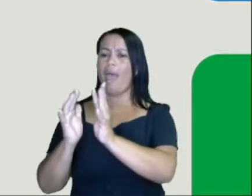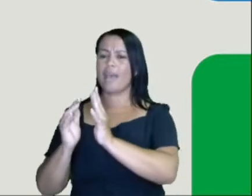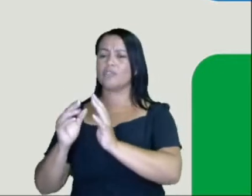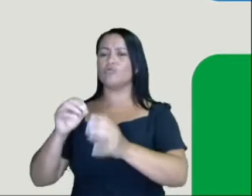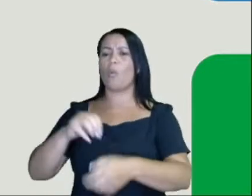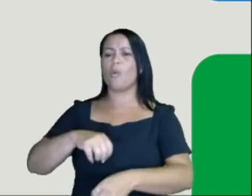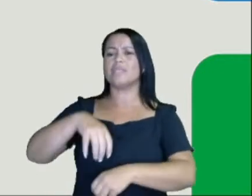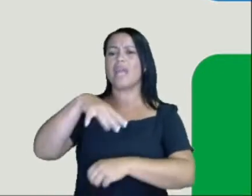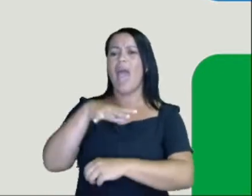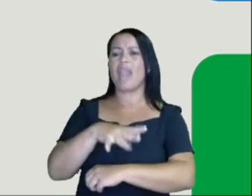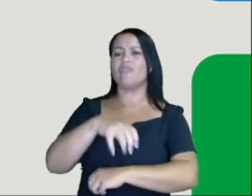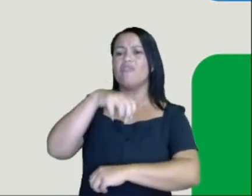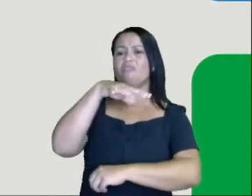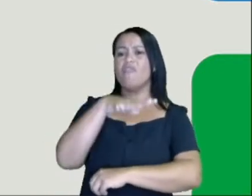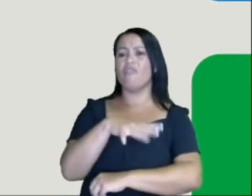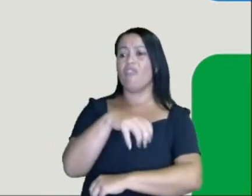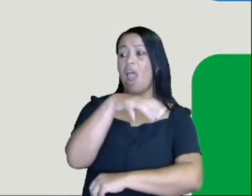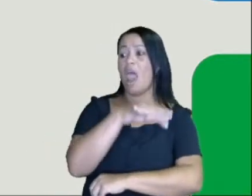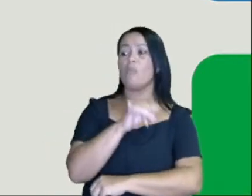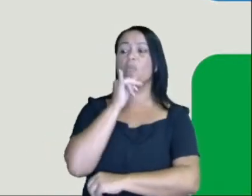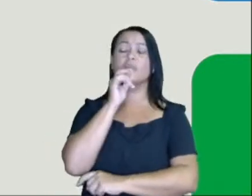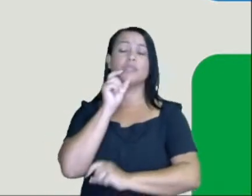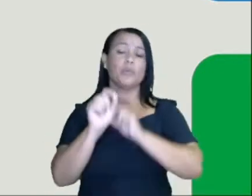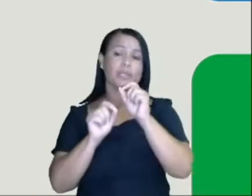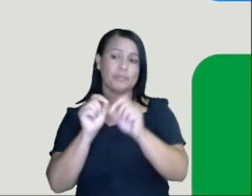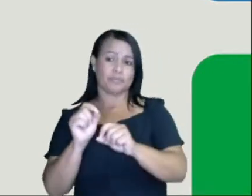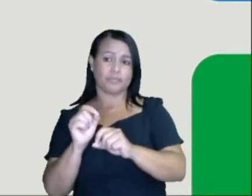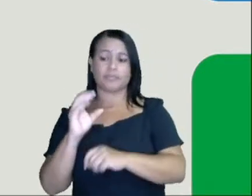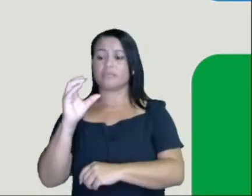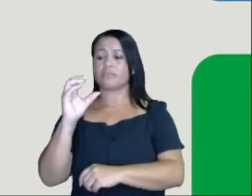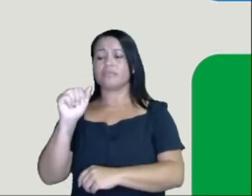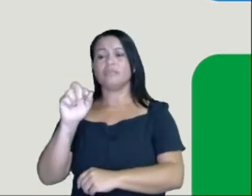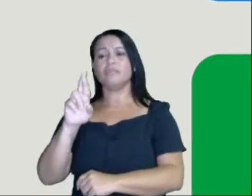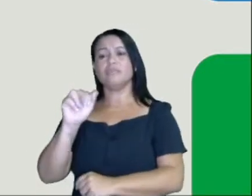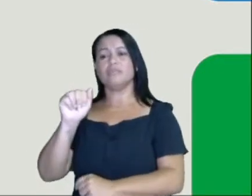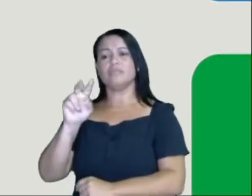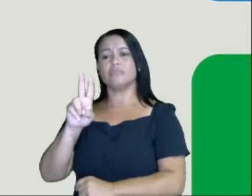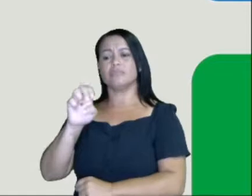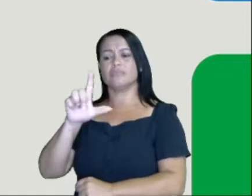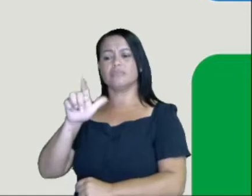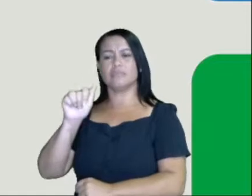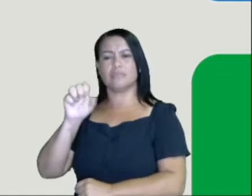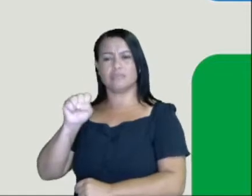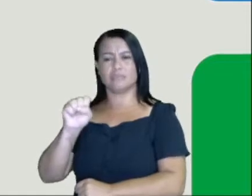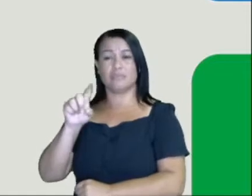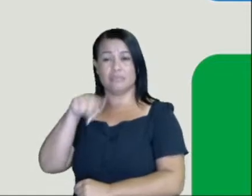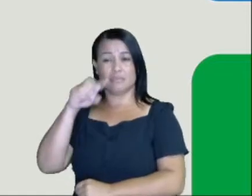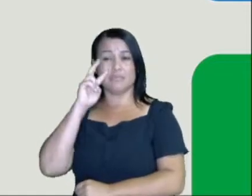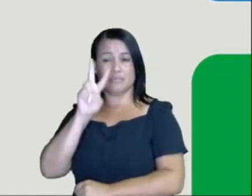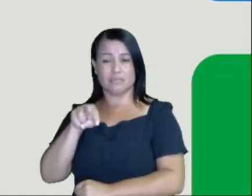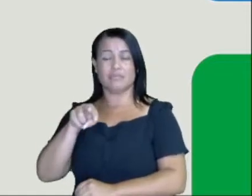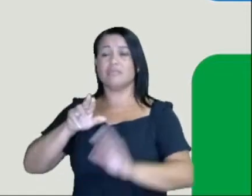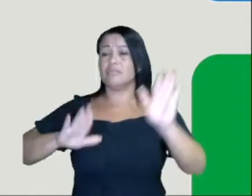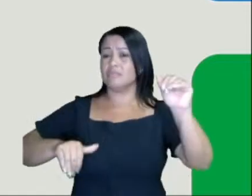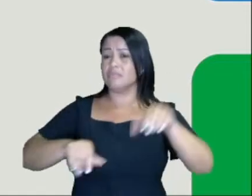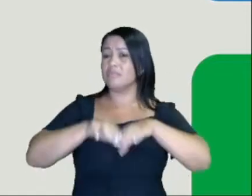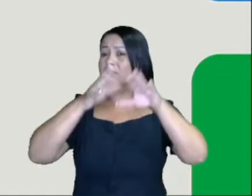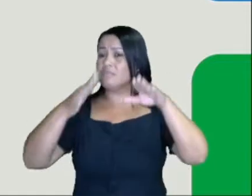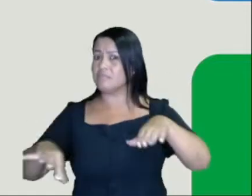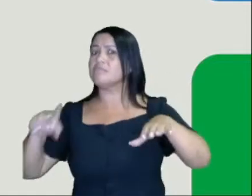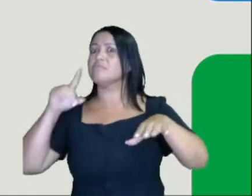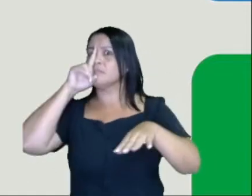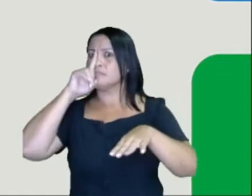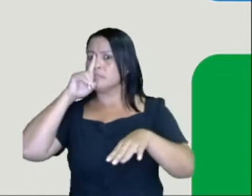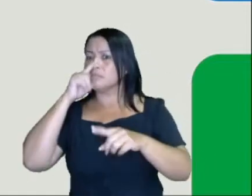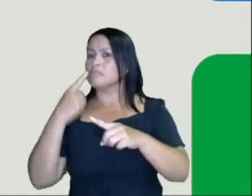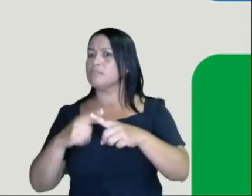caravelas. A caravela, gente, é aquele bichinho que muita gente já viu no mar, que causam grandes acidentes,